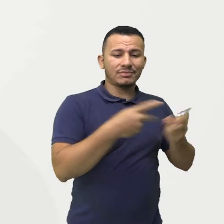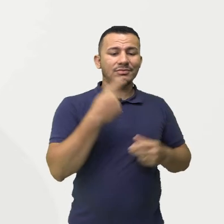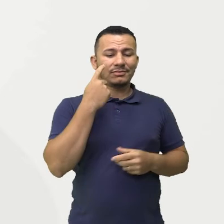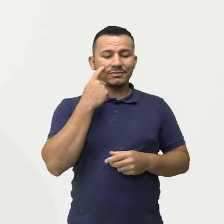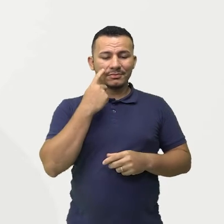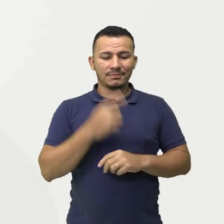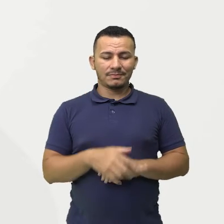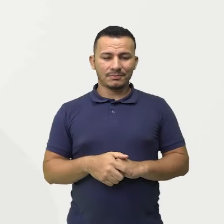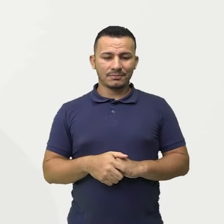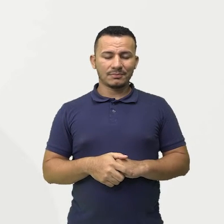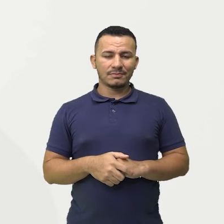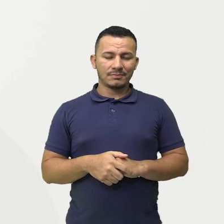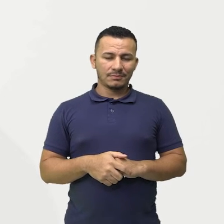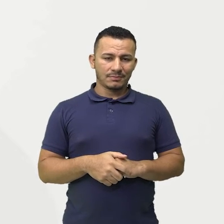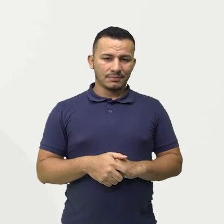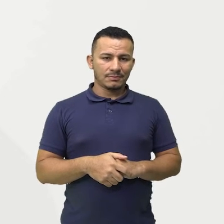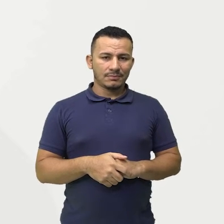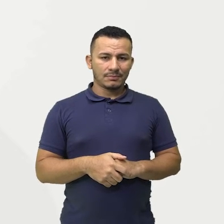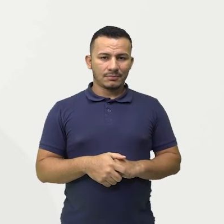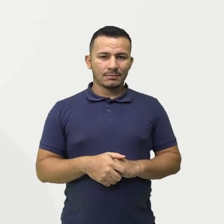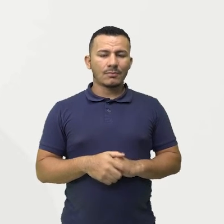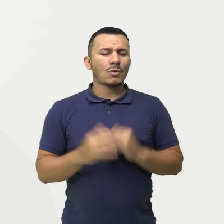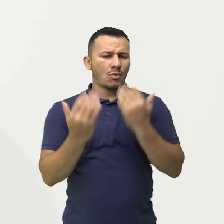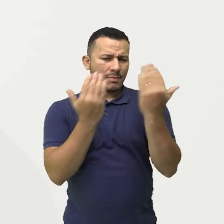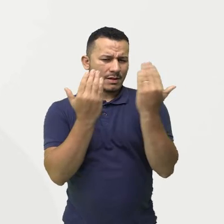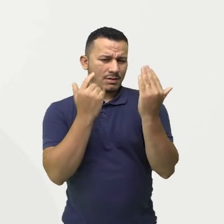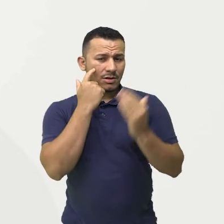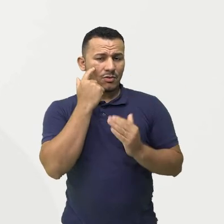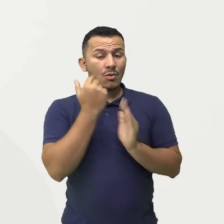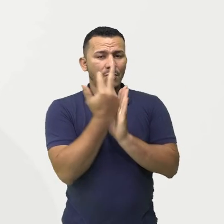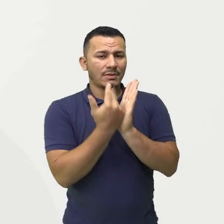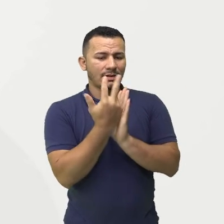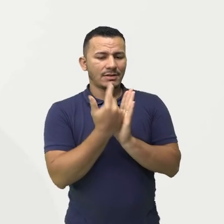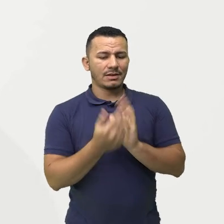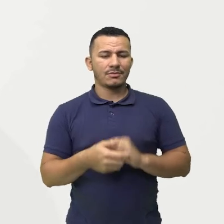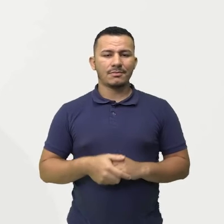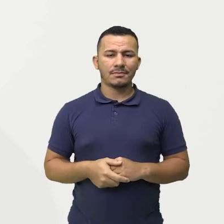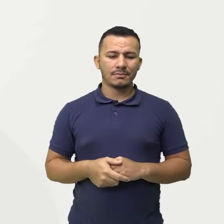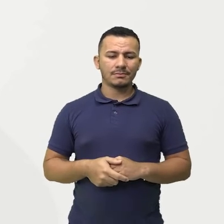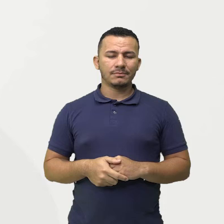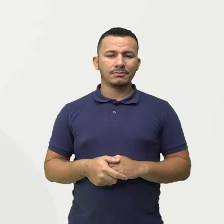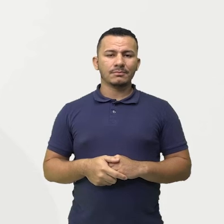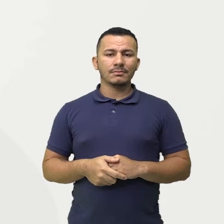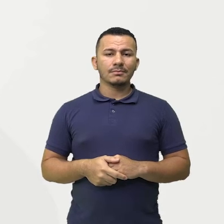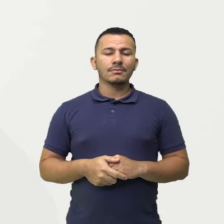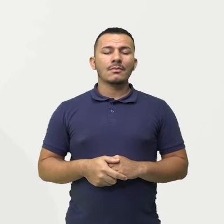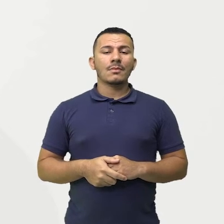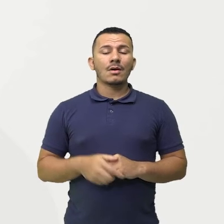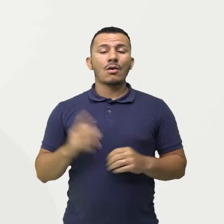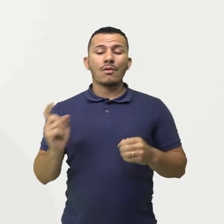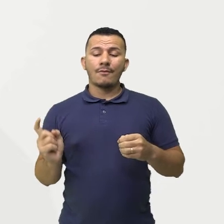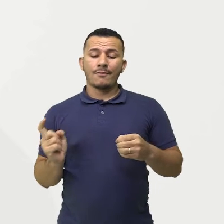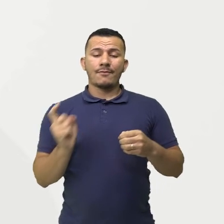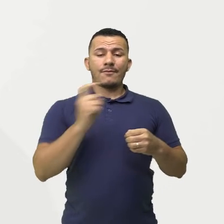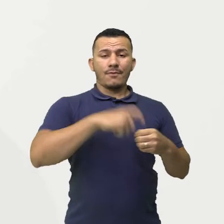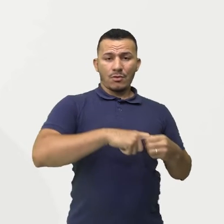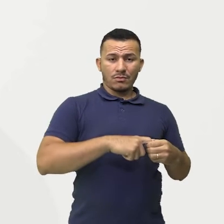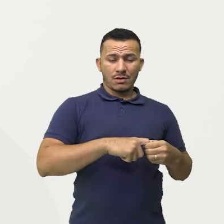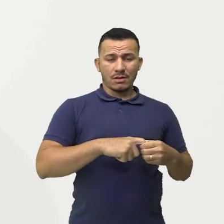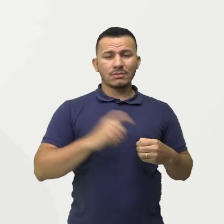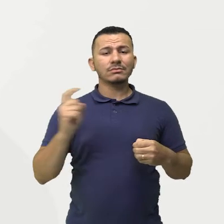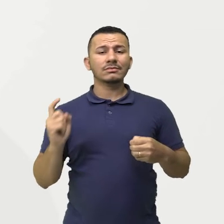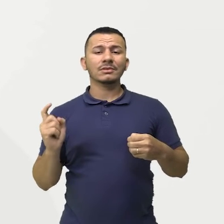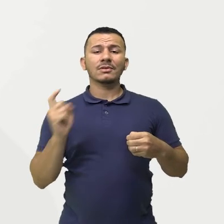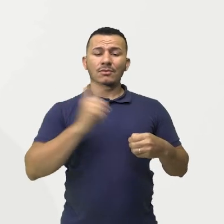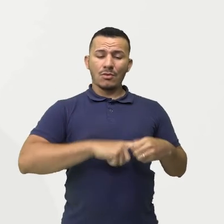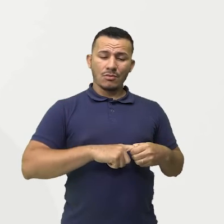ideia que nós temos na nossa cabeça. Vamos retornar, é a ideia de retorno, olha.